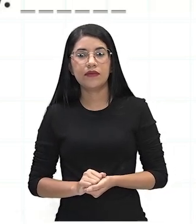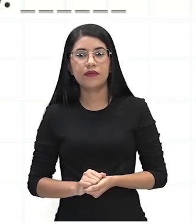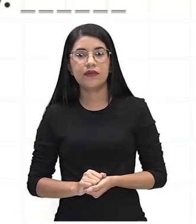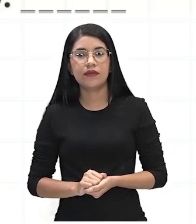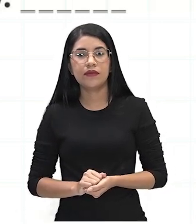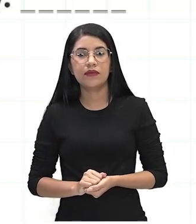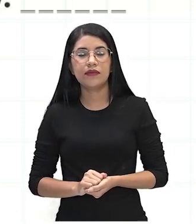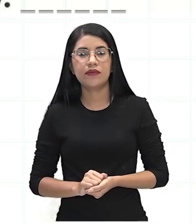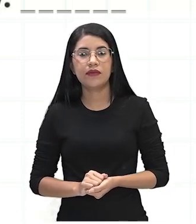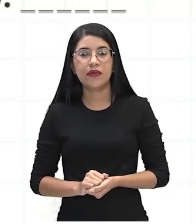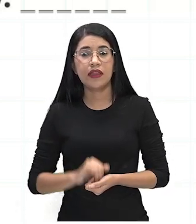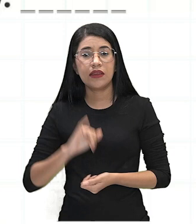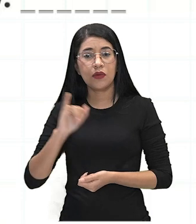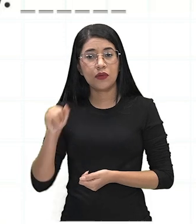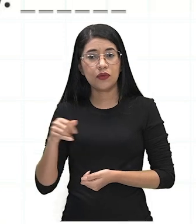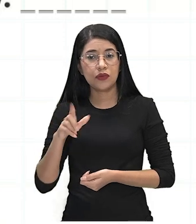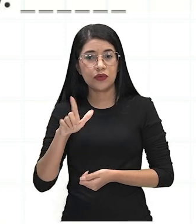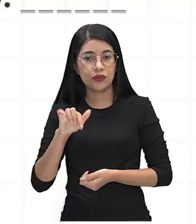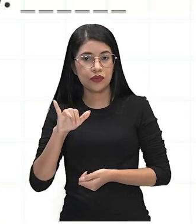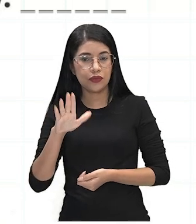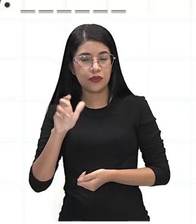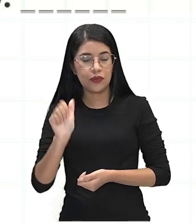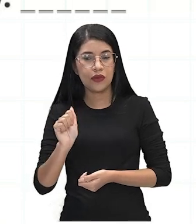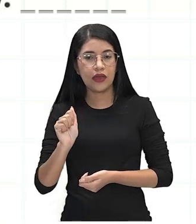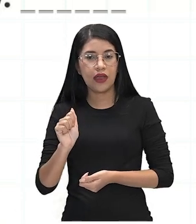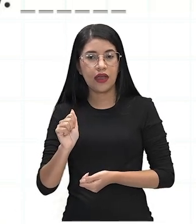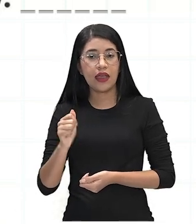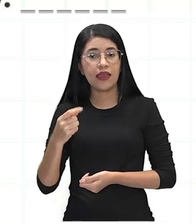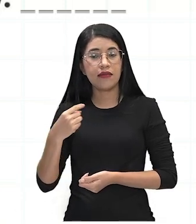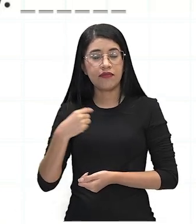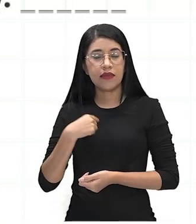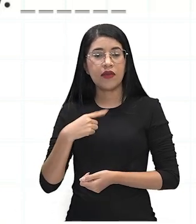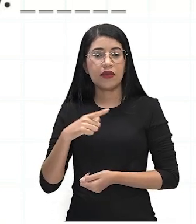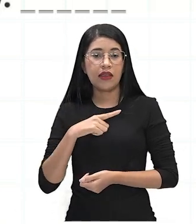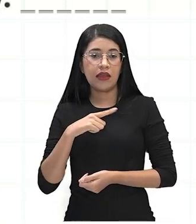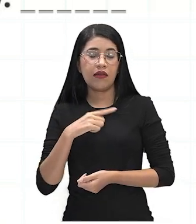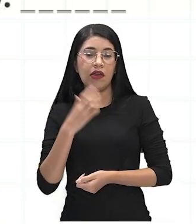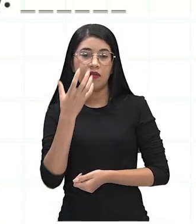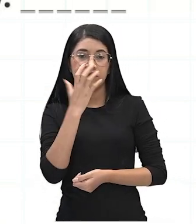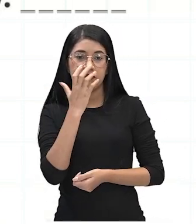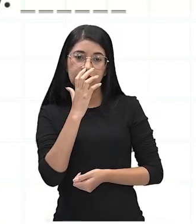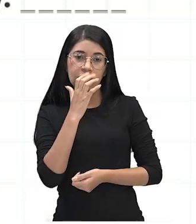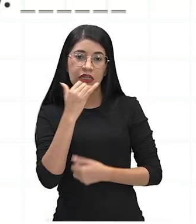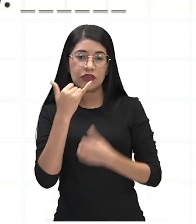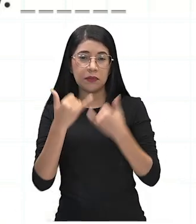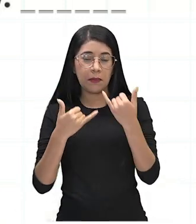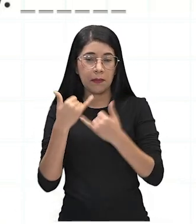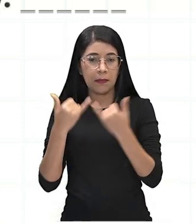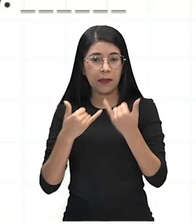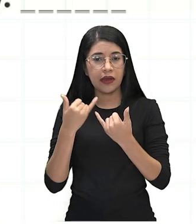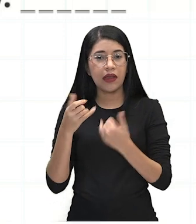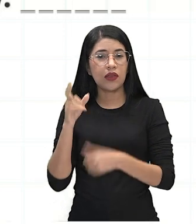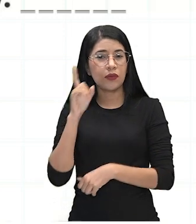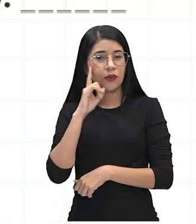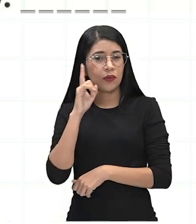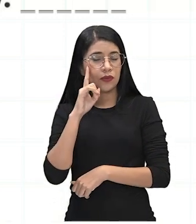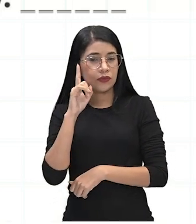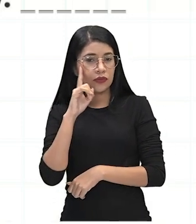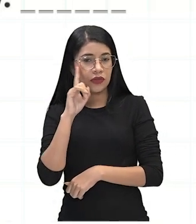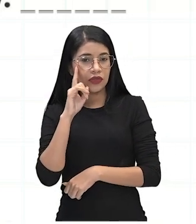ok? Então, Júlia e eu temos um cachorro. Nós brincamos com ele todo dia. Esse